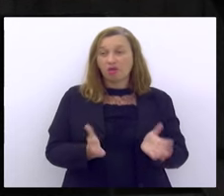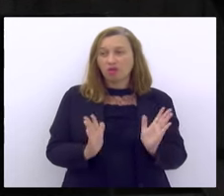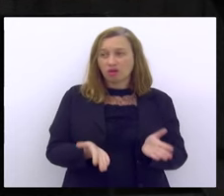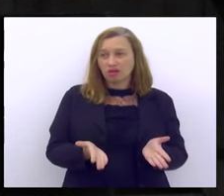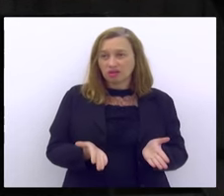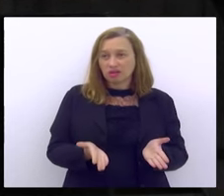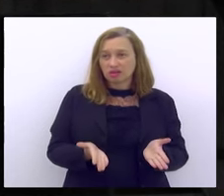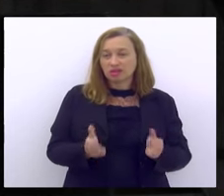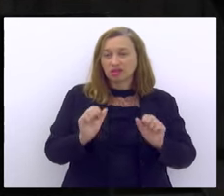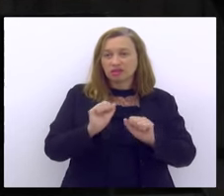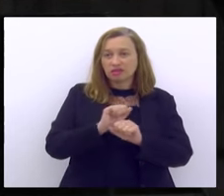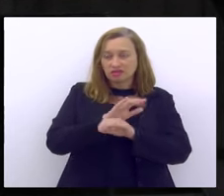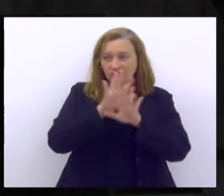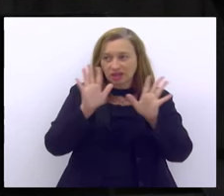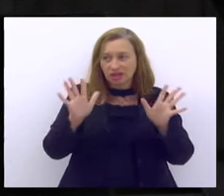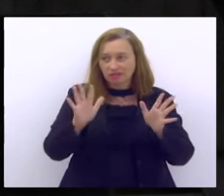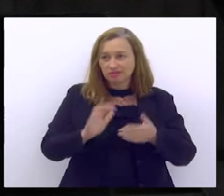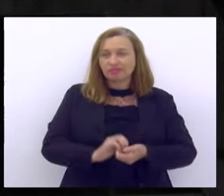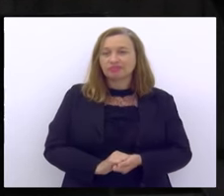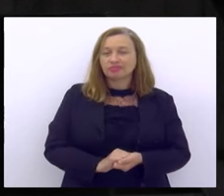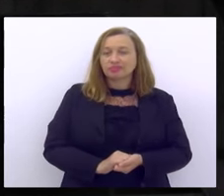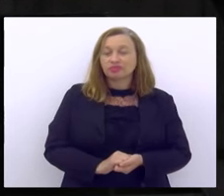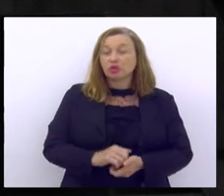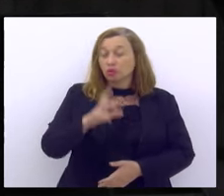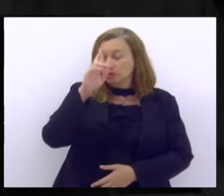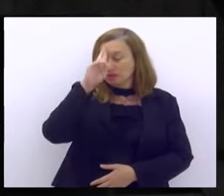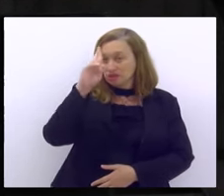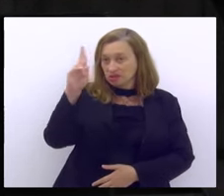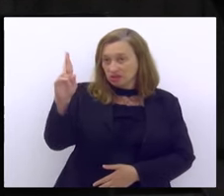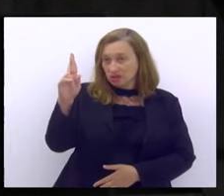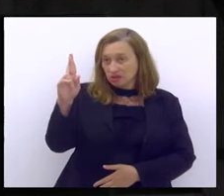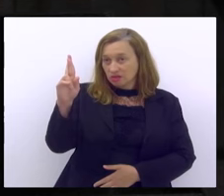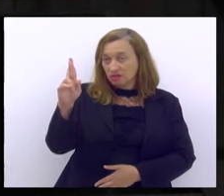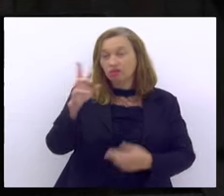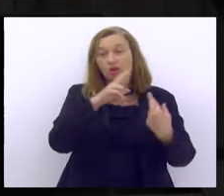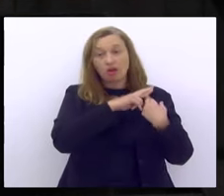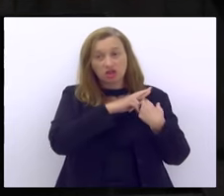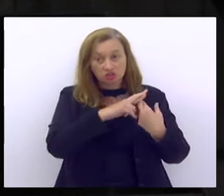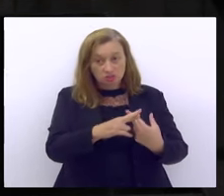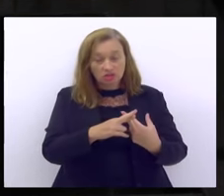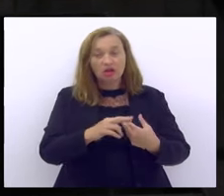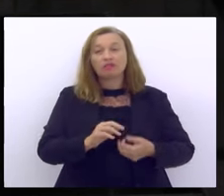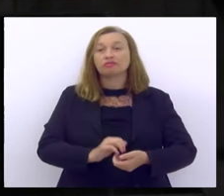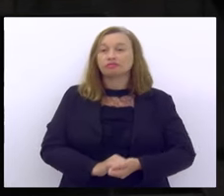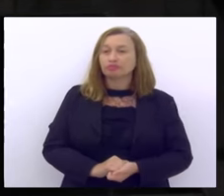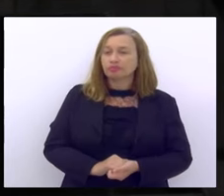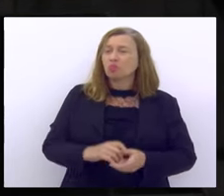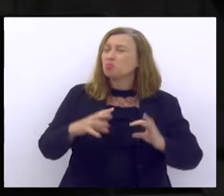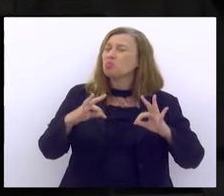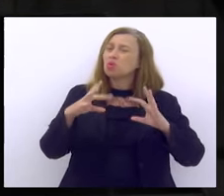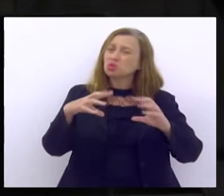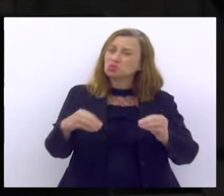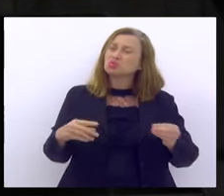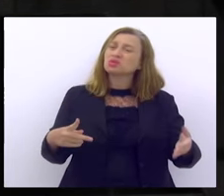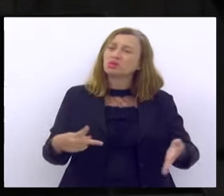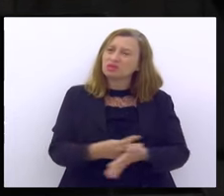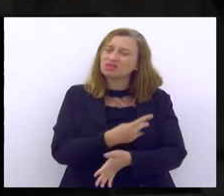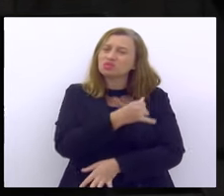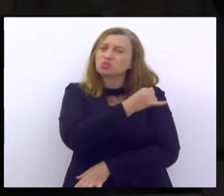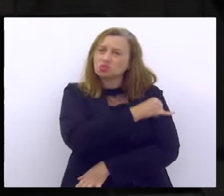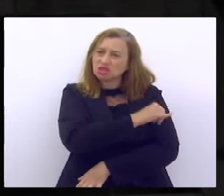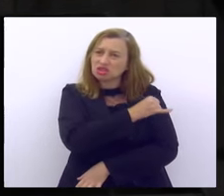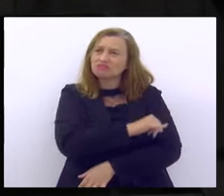que fique claro, o senhor é o grande responsável por tudo que está acontecendo no Rio de